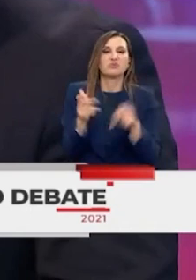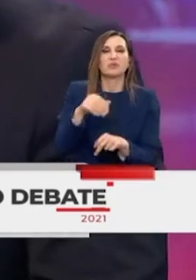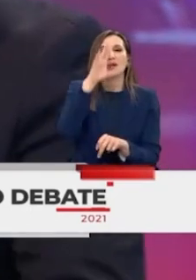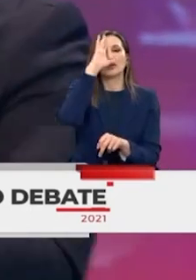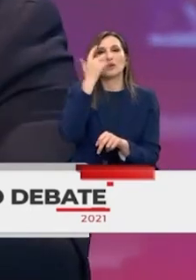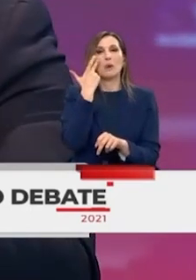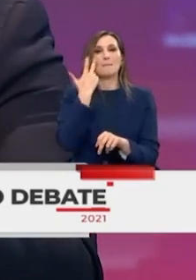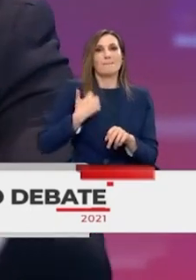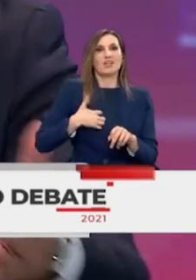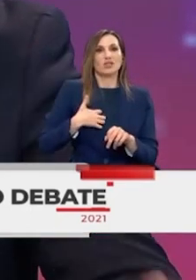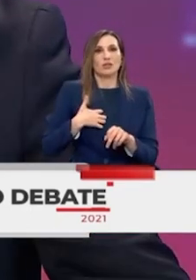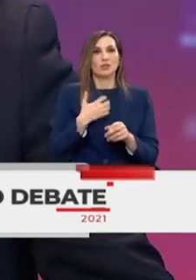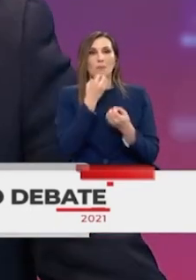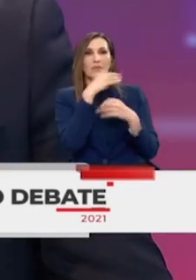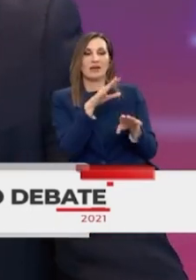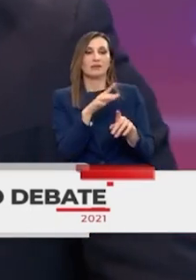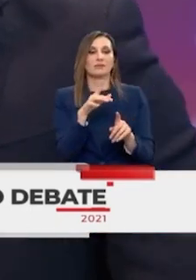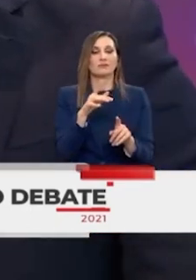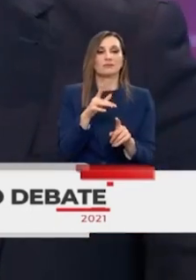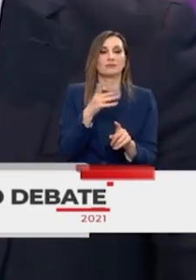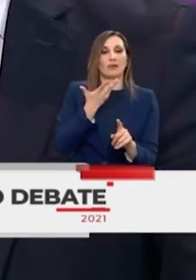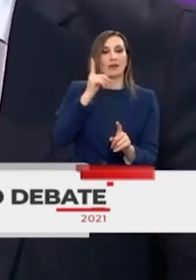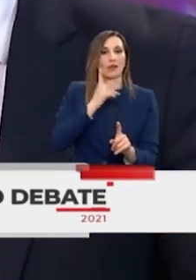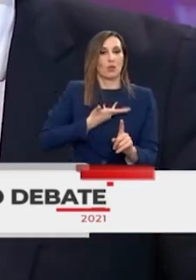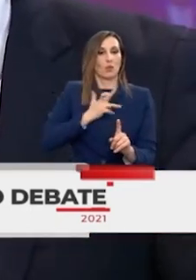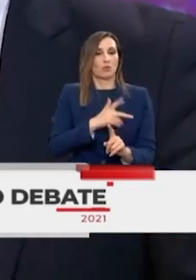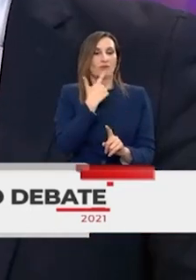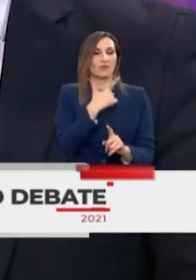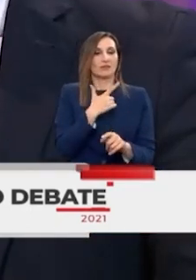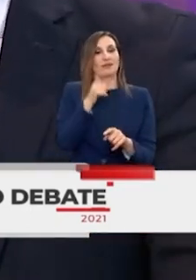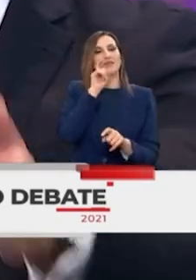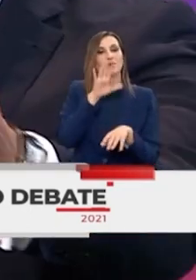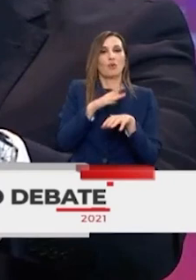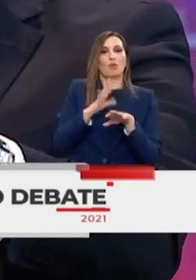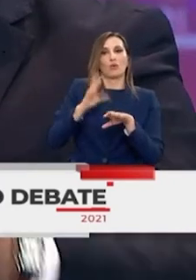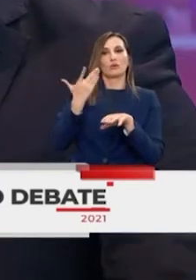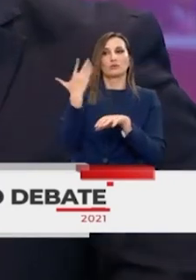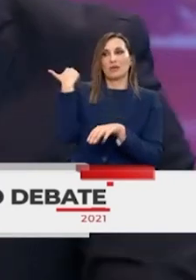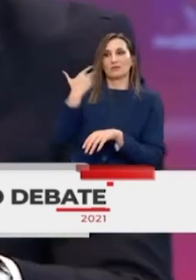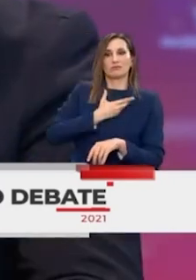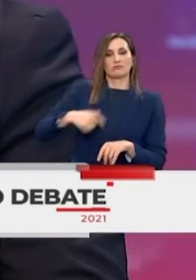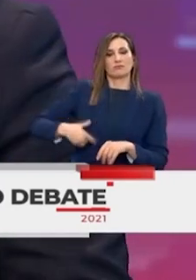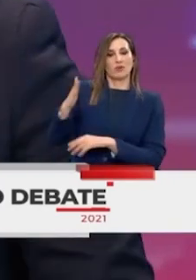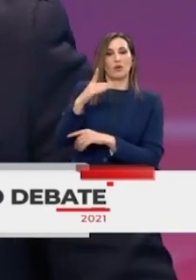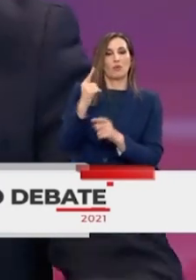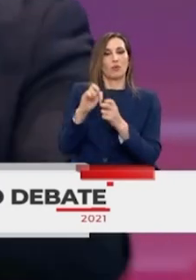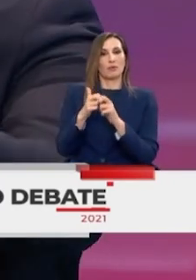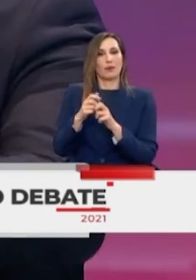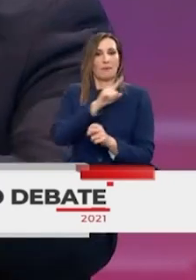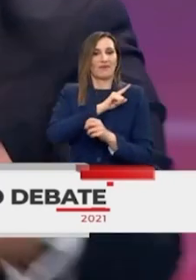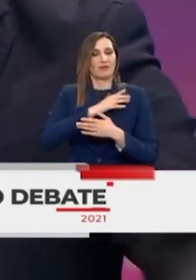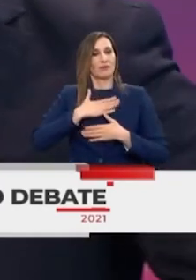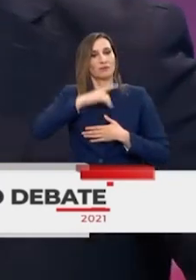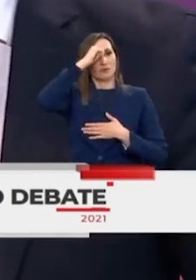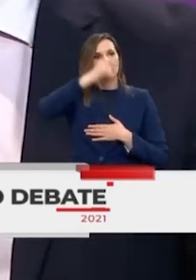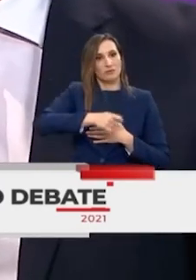perca o prestígio, o tal prestígio que a doutora Ana Gomes diz ter defendido enquanto diplomata. E, portanto, ficar à frente da Ana Gomes não é uma questão pessoal, porque tenho